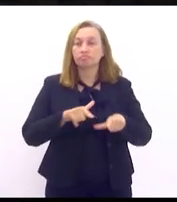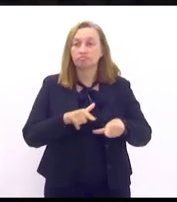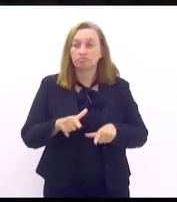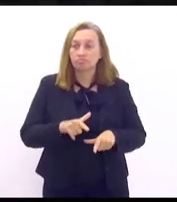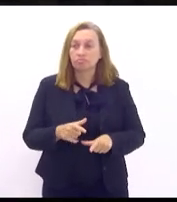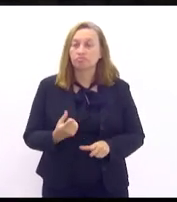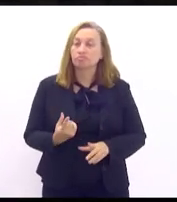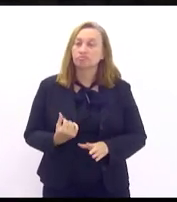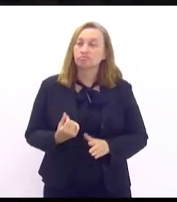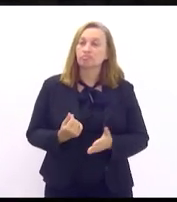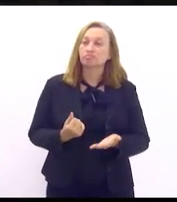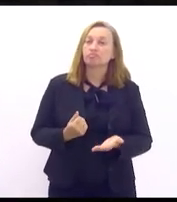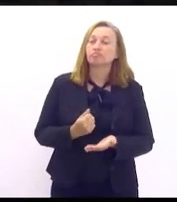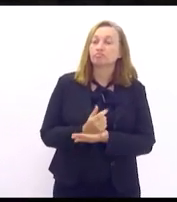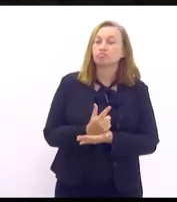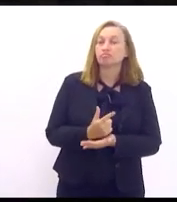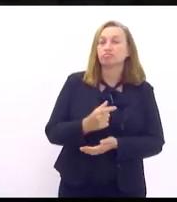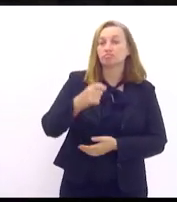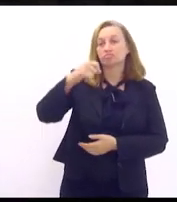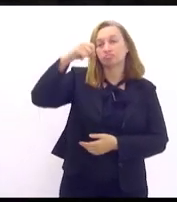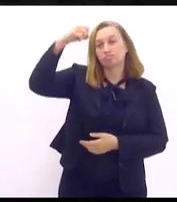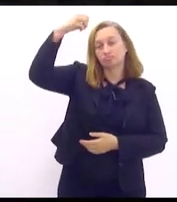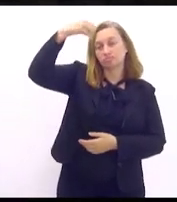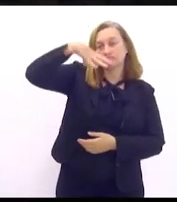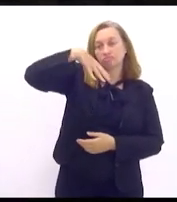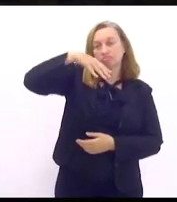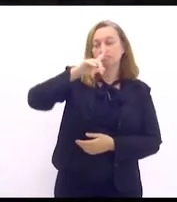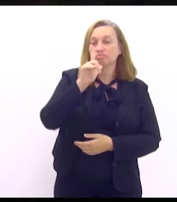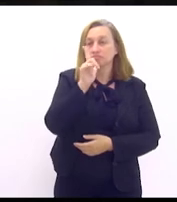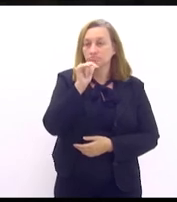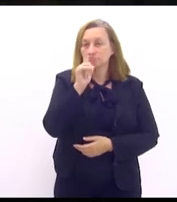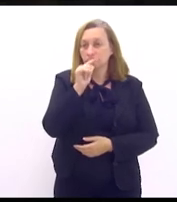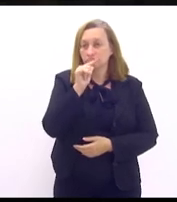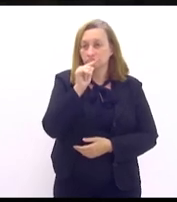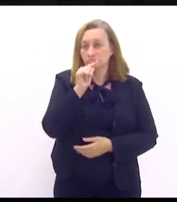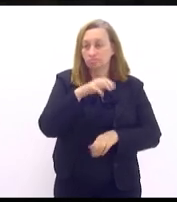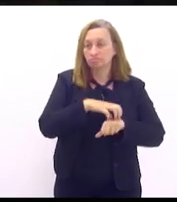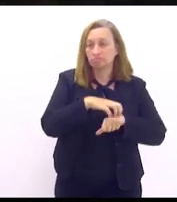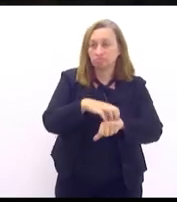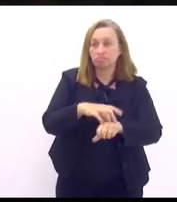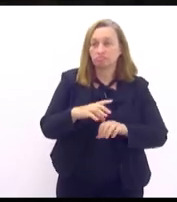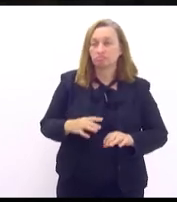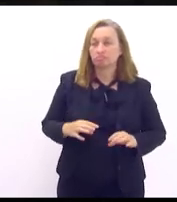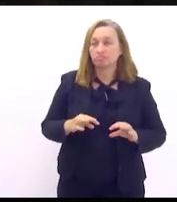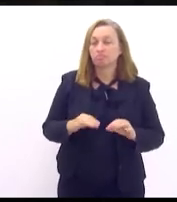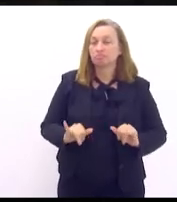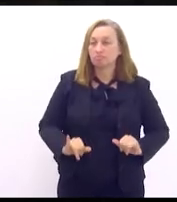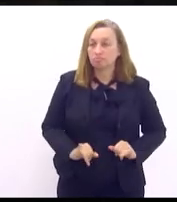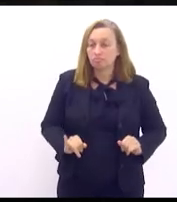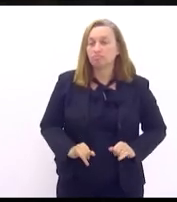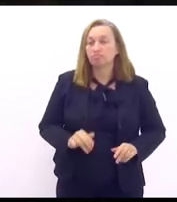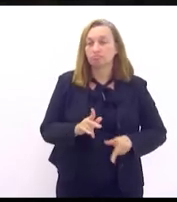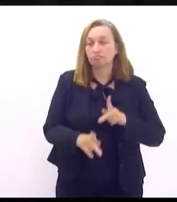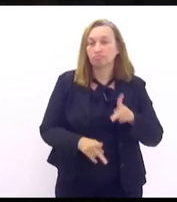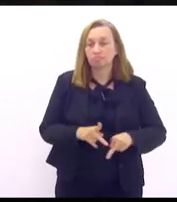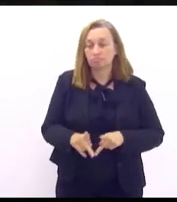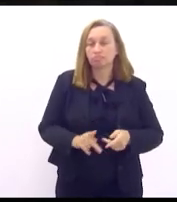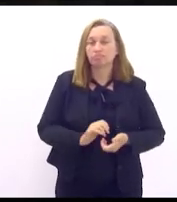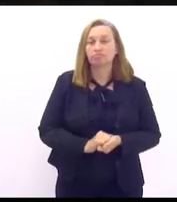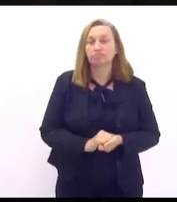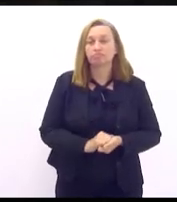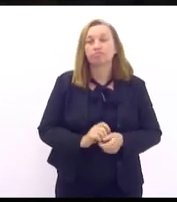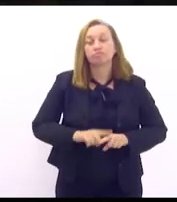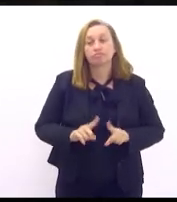das concessões, água, gás, transporte, tudo isso, chega bonitinho no bolso do trabalhador e da trabalhadora. Mas